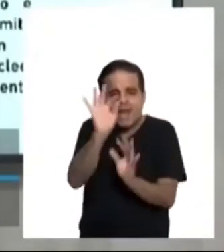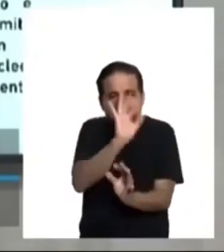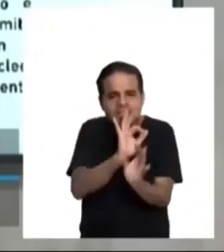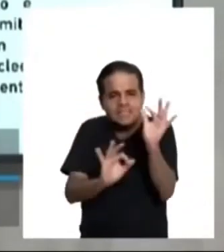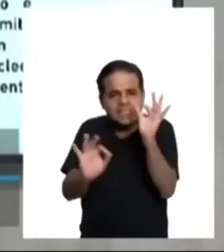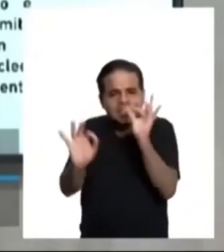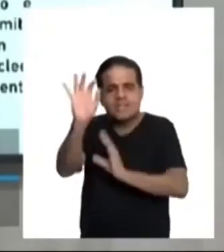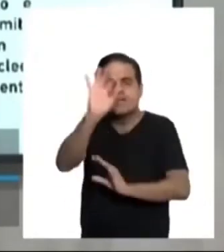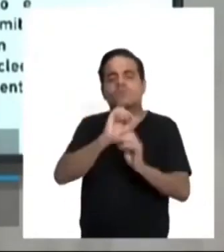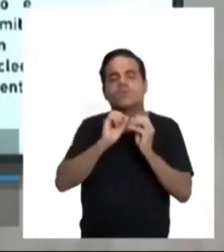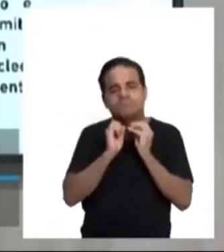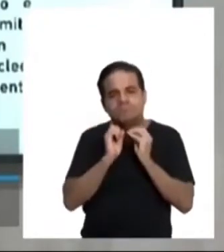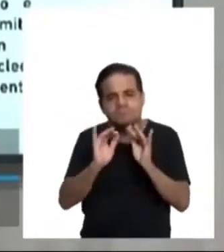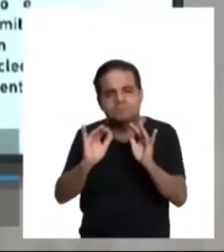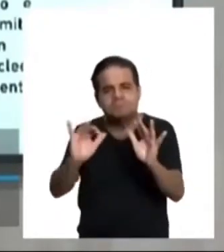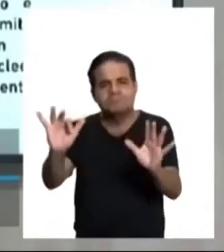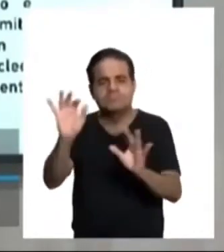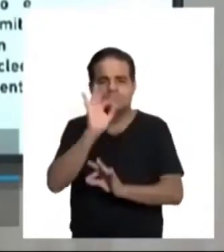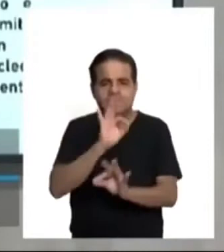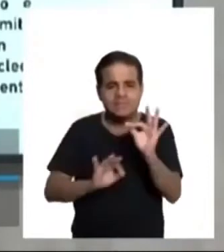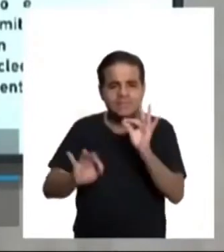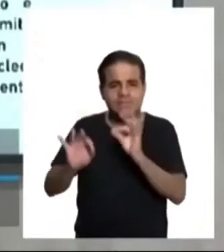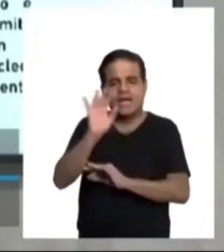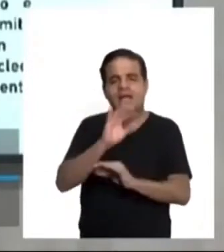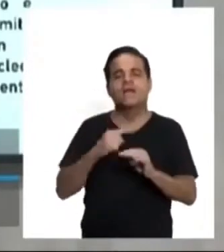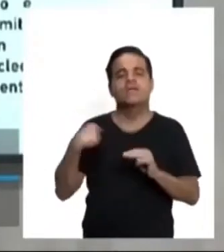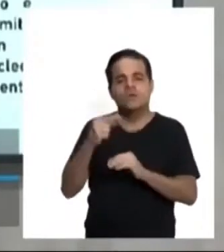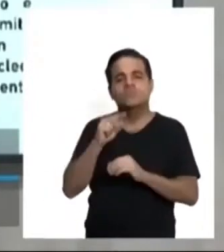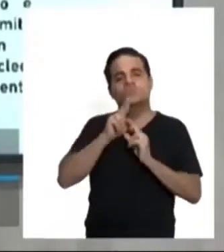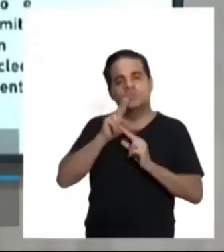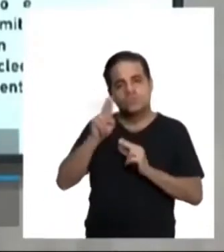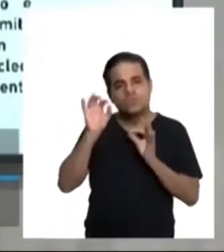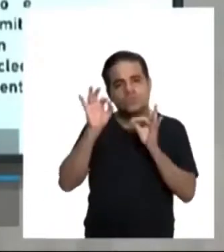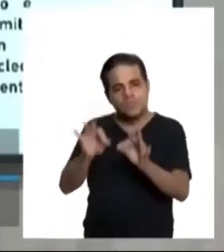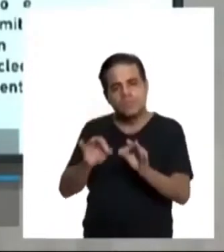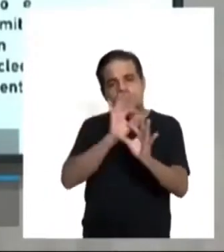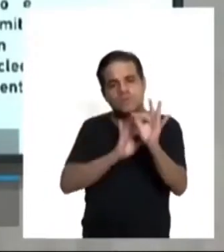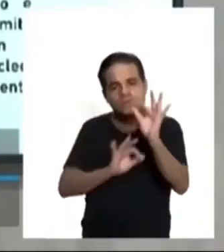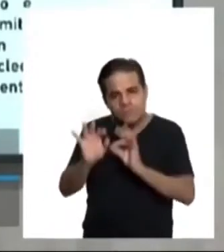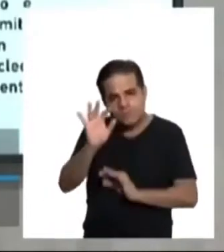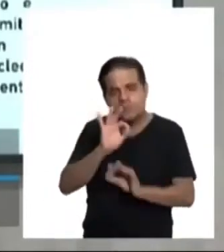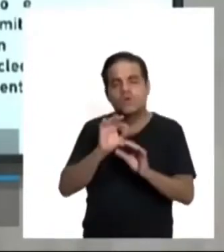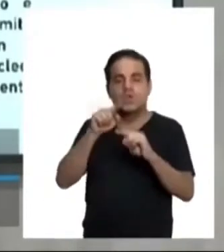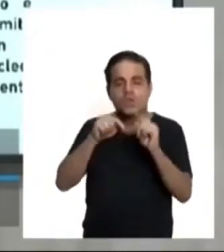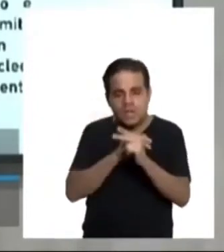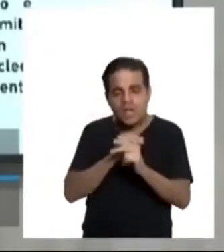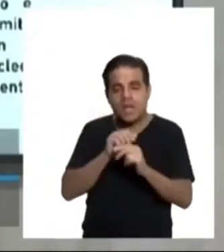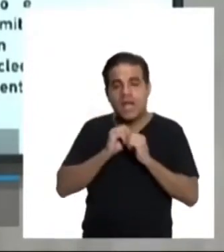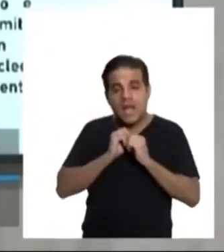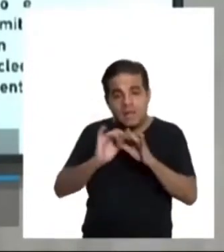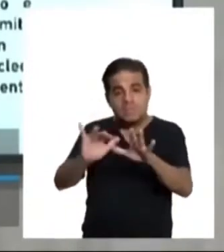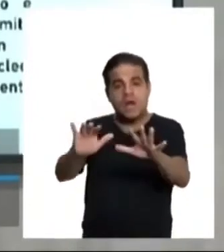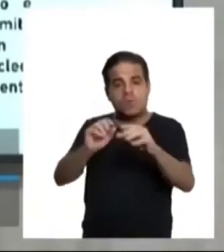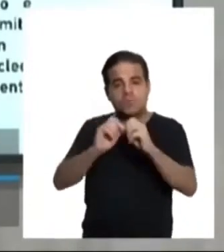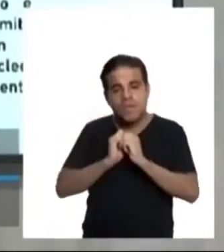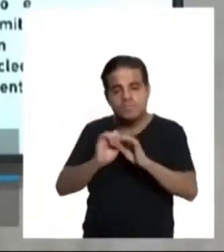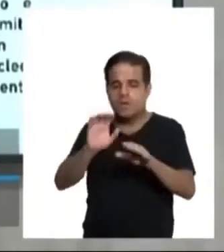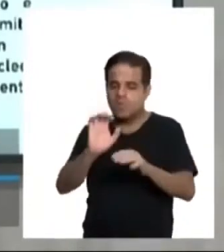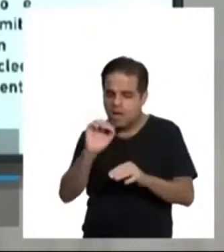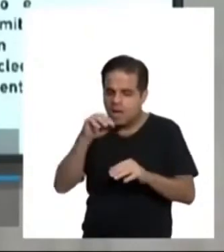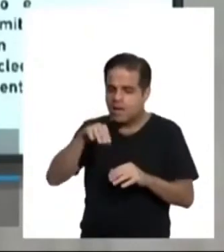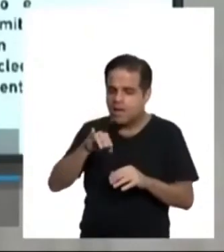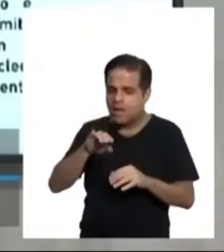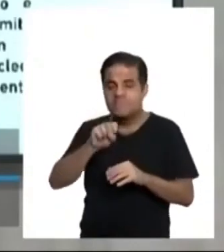E essas emissões de partículas é que nós chamamos de emissão radioativa. Então, a